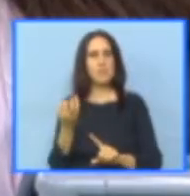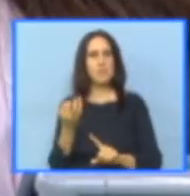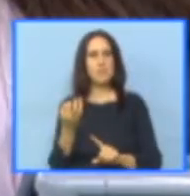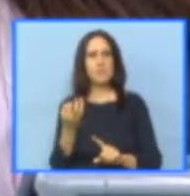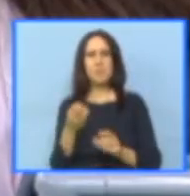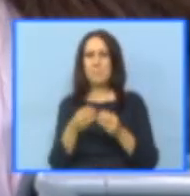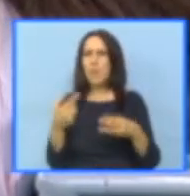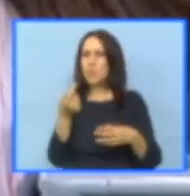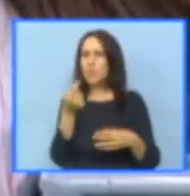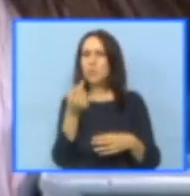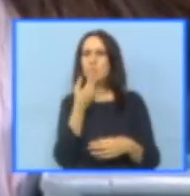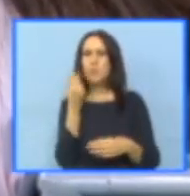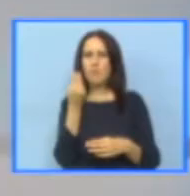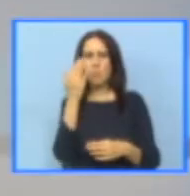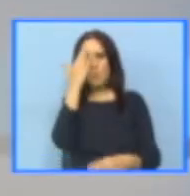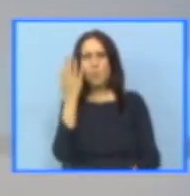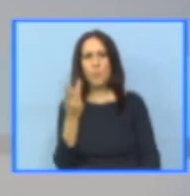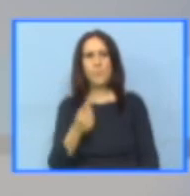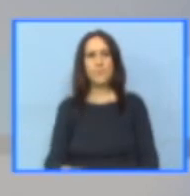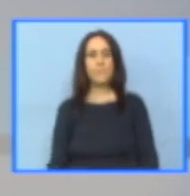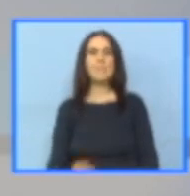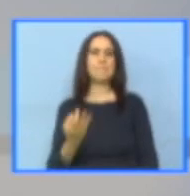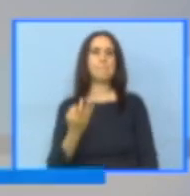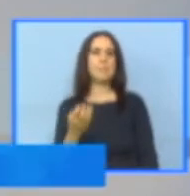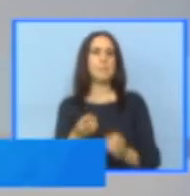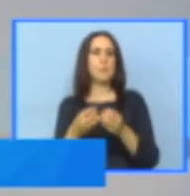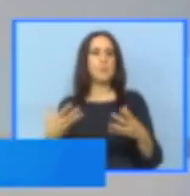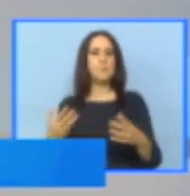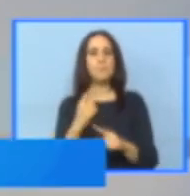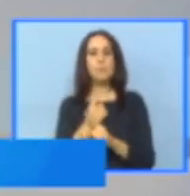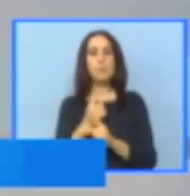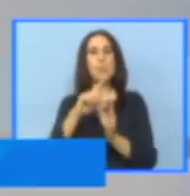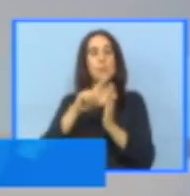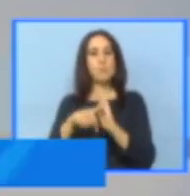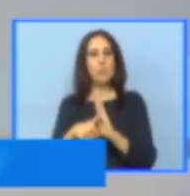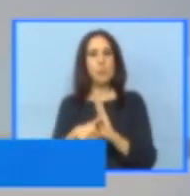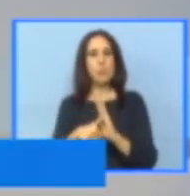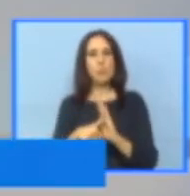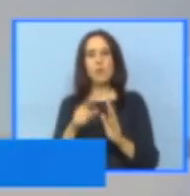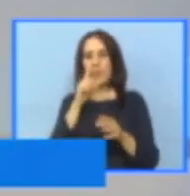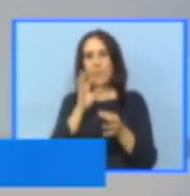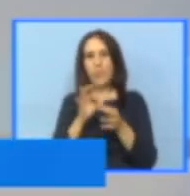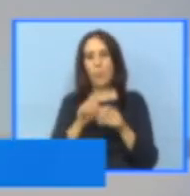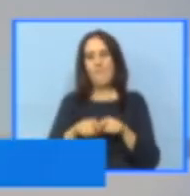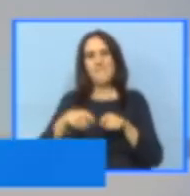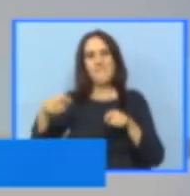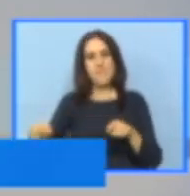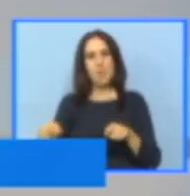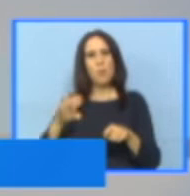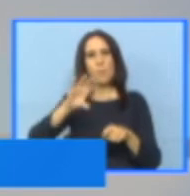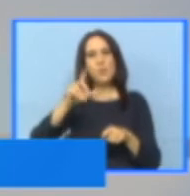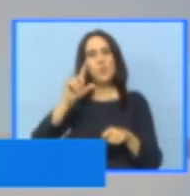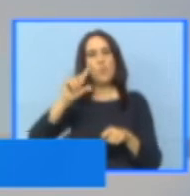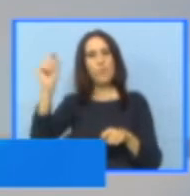aumentou um pouco estes jovens, o número destes jovens. Sim. Aumentou os que partem para projetos de curta ou longa duração fora do país e também os que